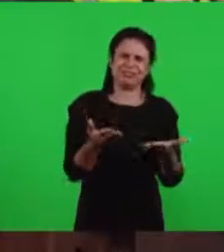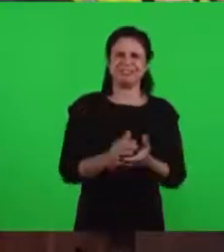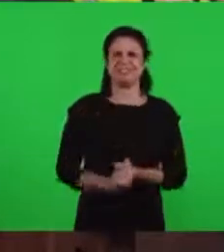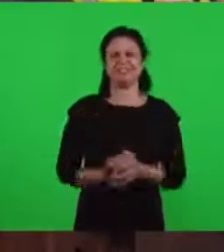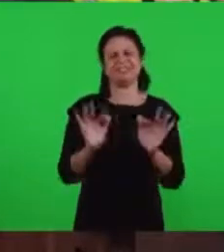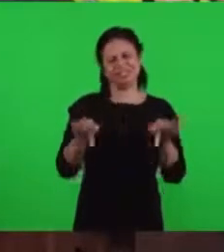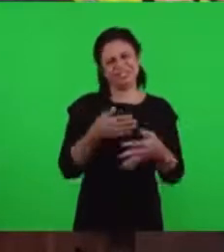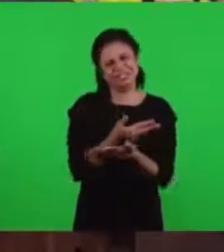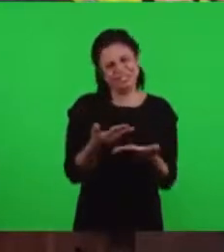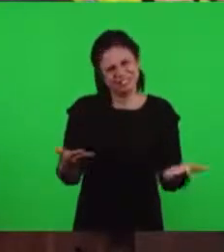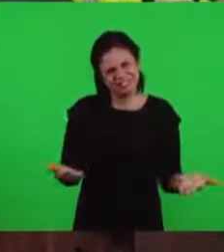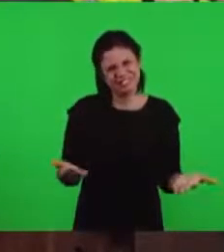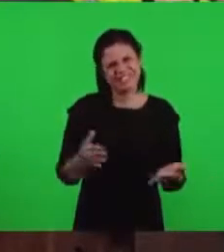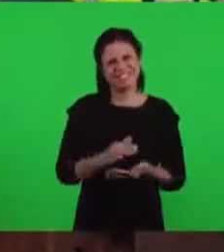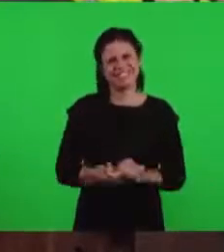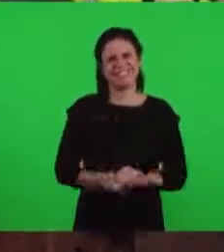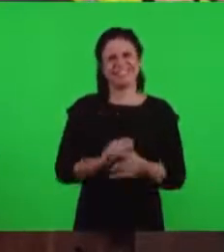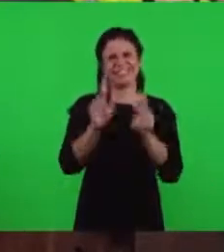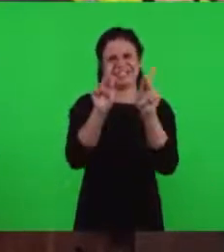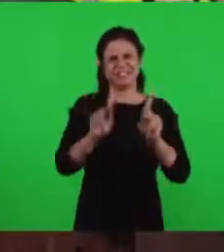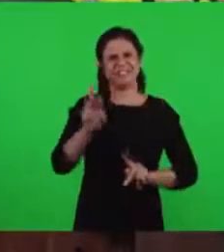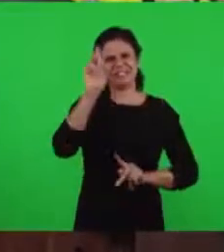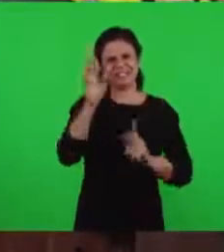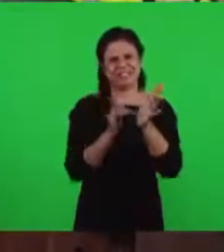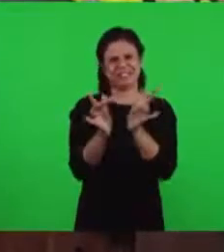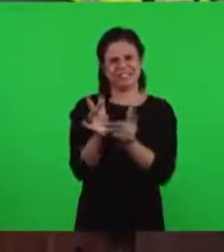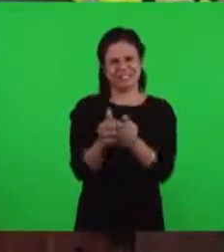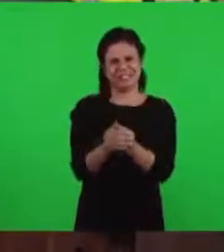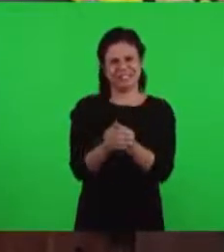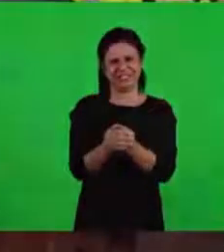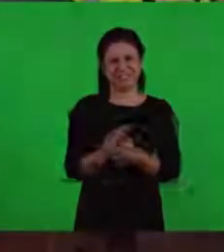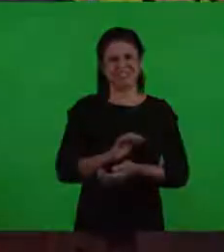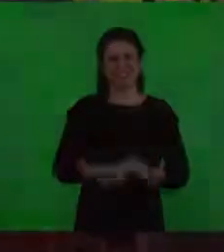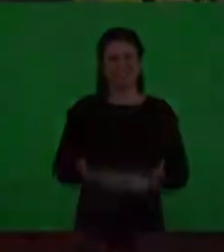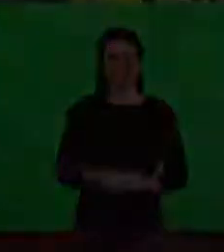os nossos irmãos a paz do senhor